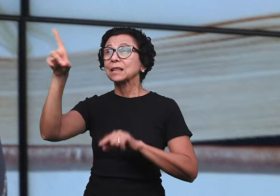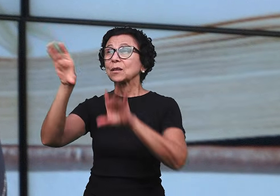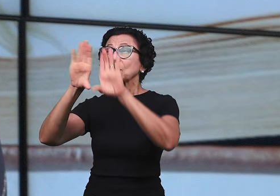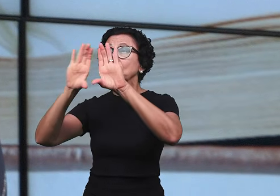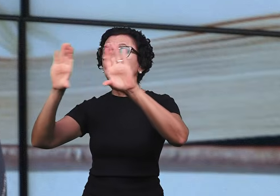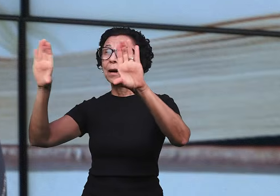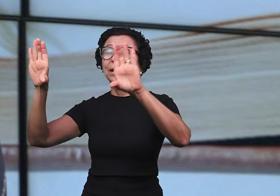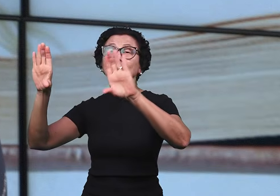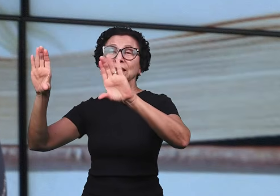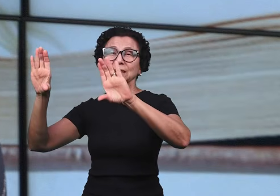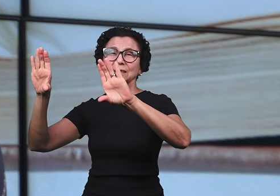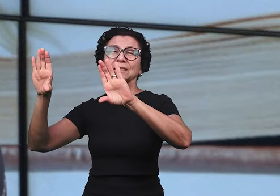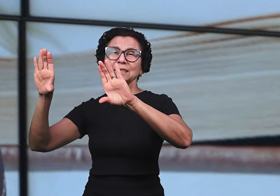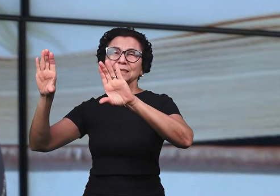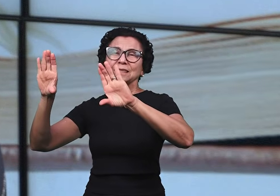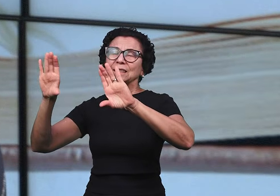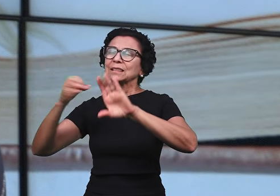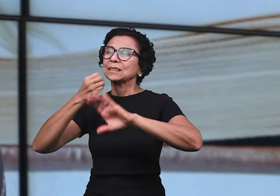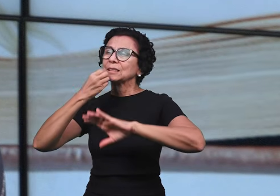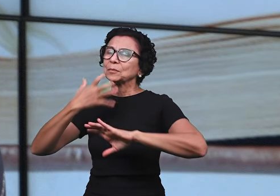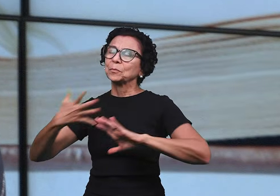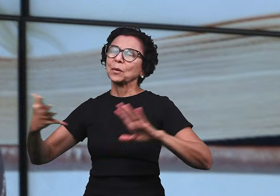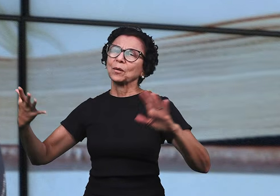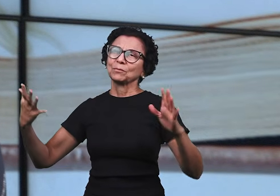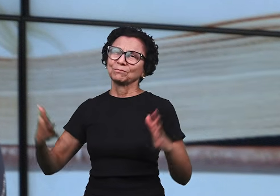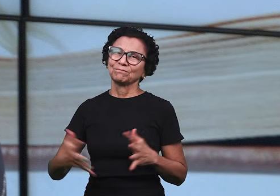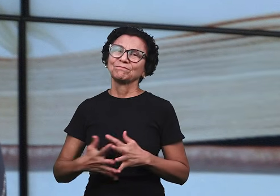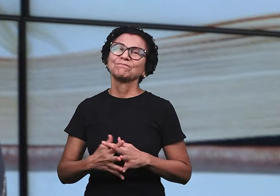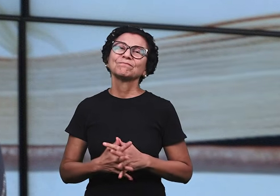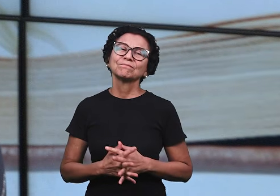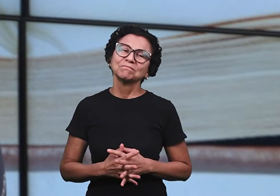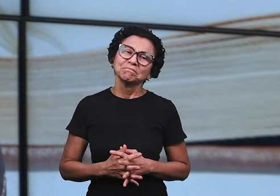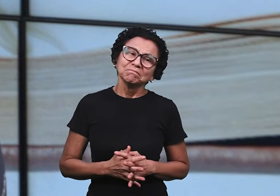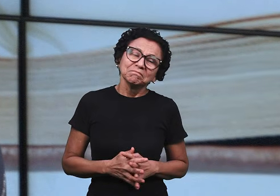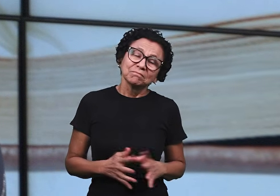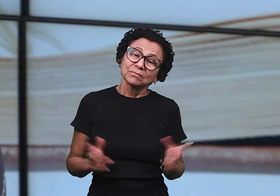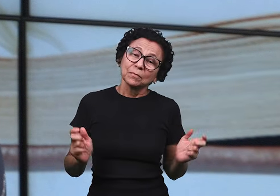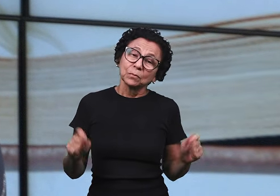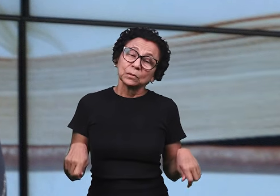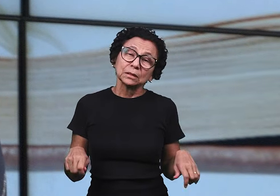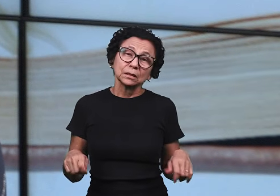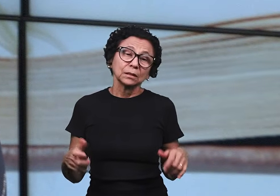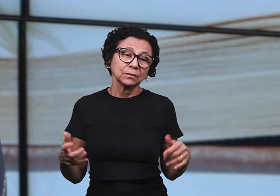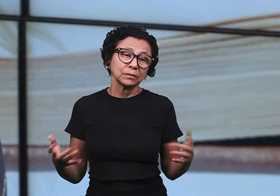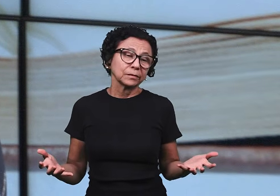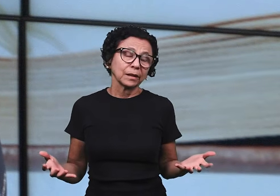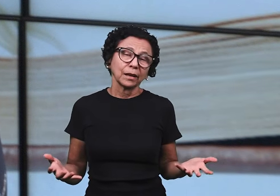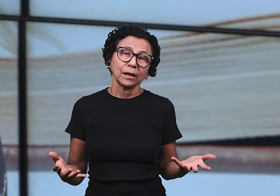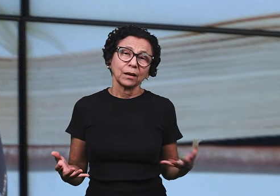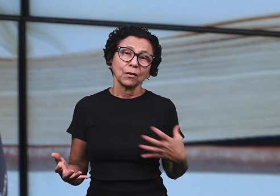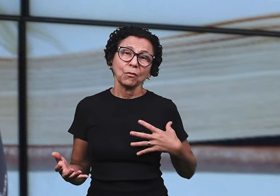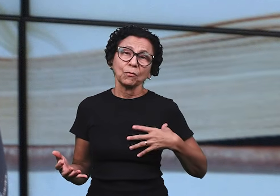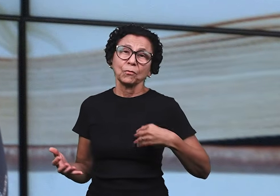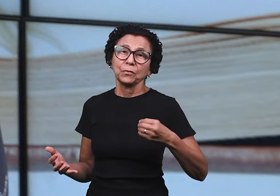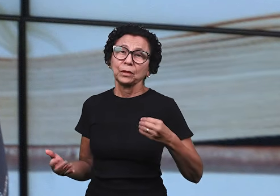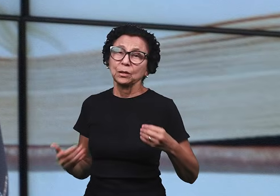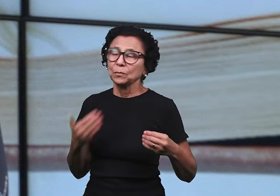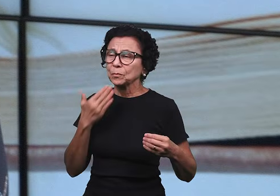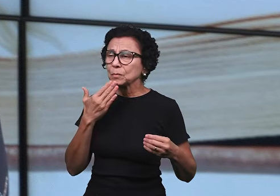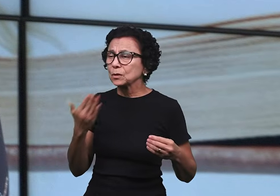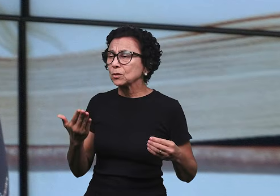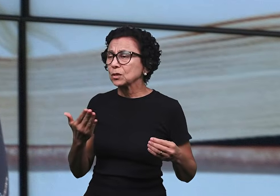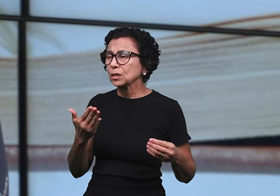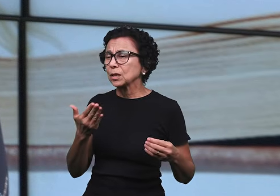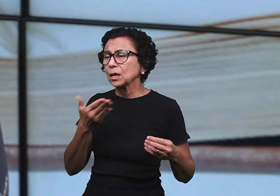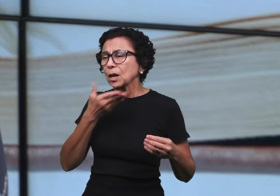que o Pai Celestial não é como o Pai terreno. A palavra diz, né, que pode até um pai, o